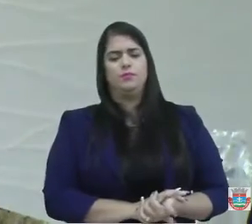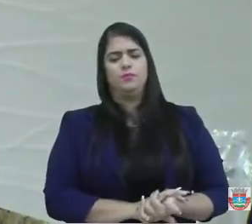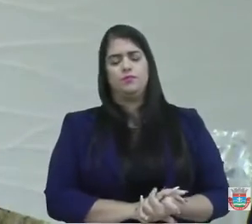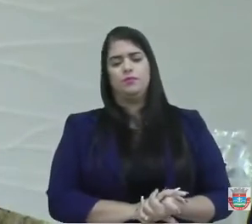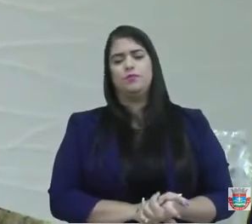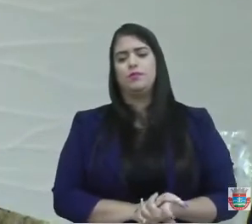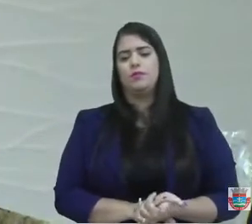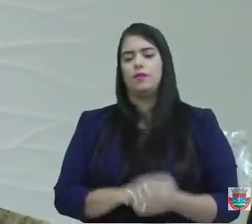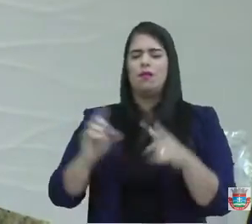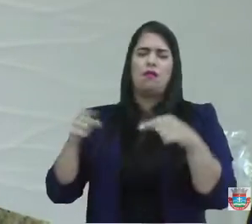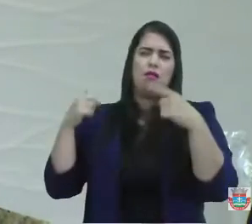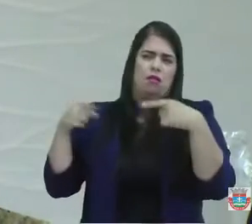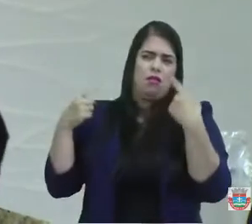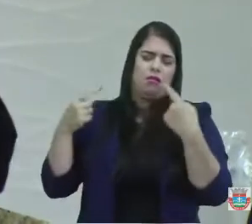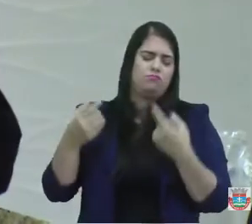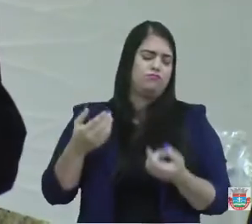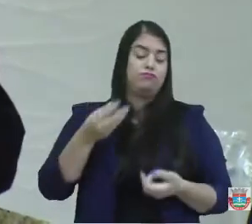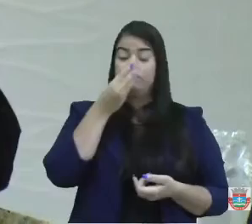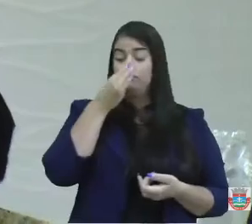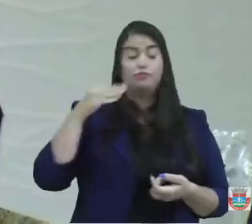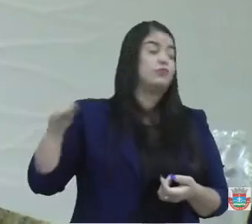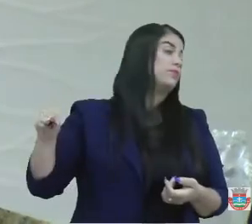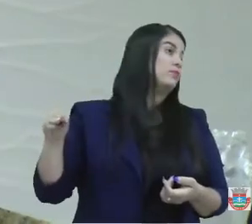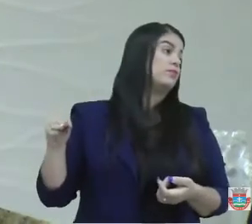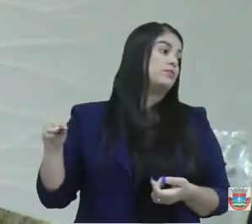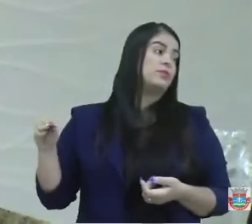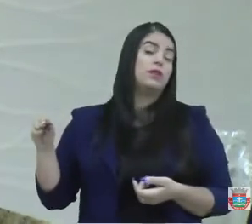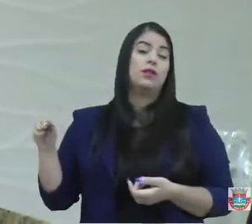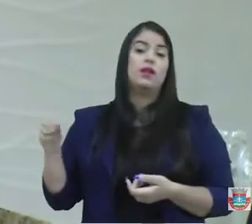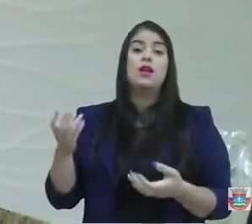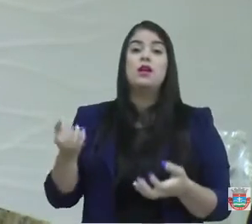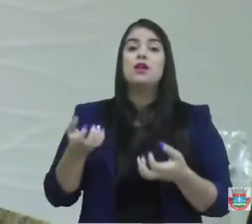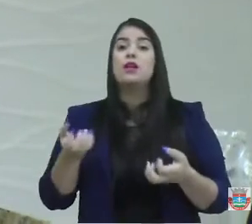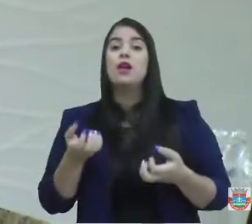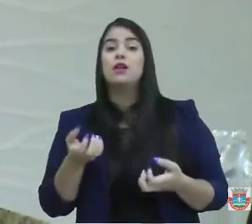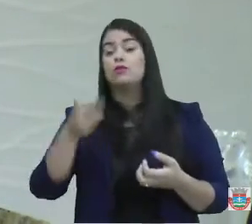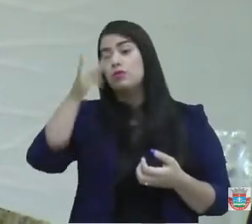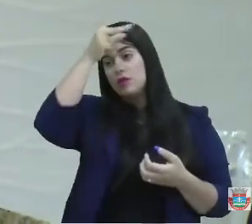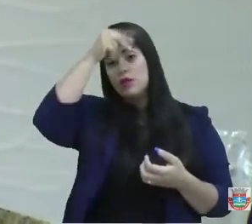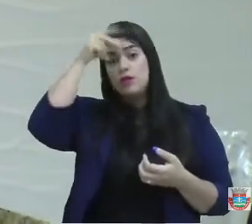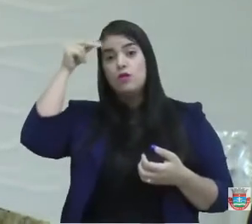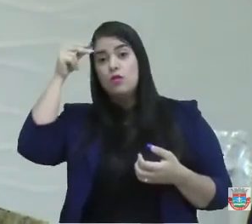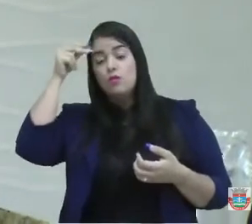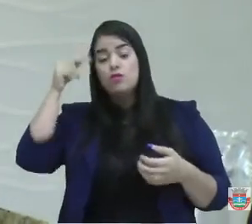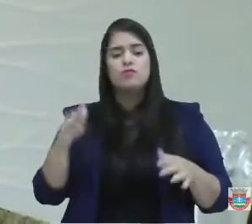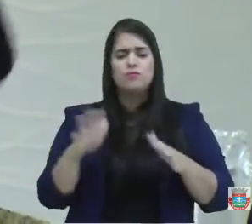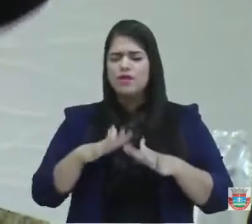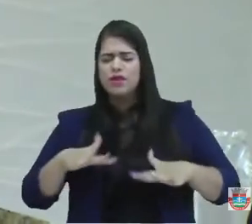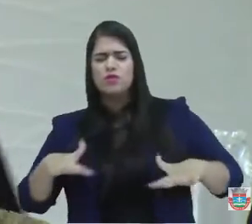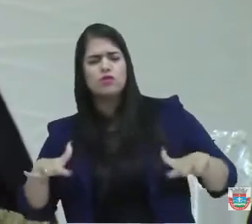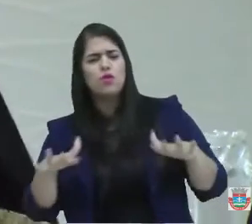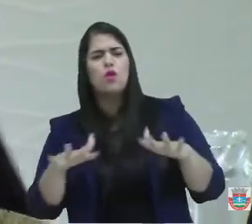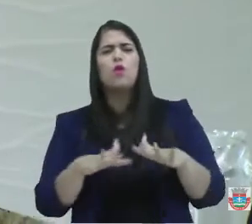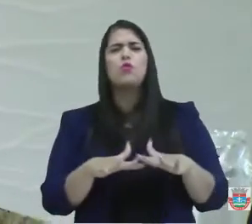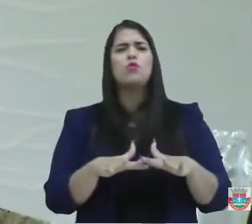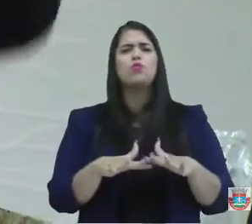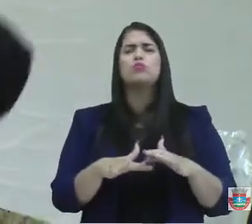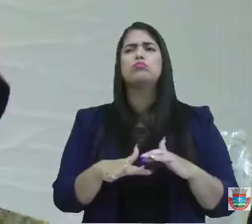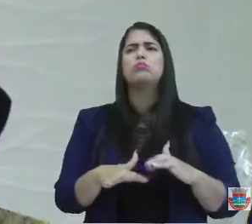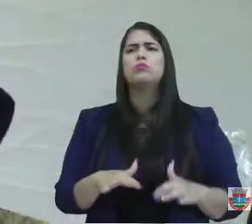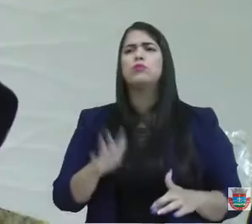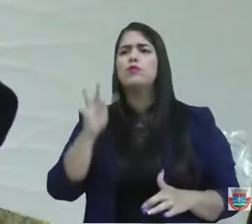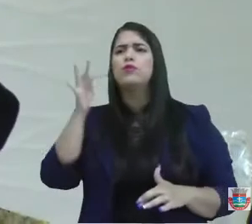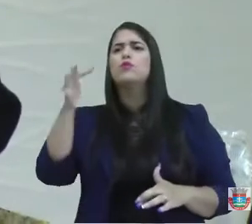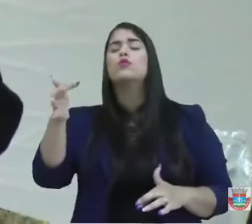lado. E eu quero, Avanildo, que todo prefeito, pode ser a Bolacha, pode ser você daqui a 4 anos, pode ser qualquer um,